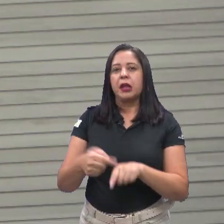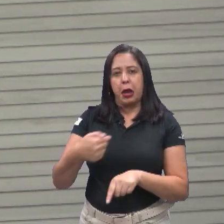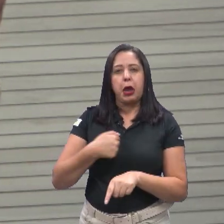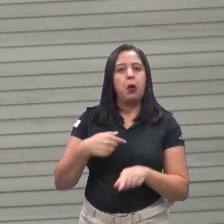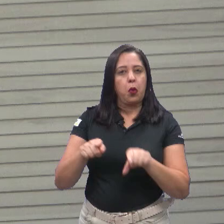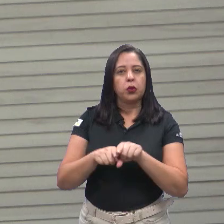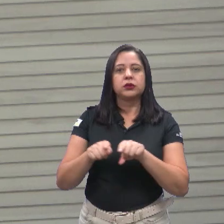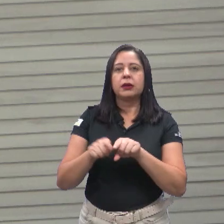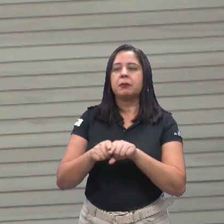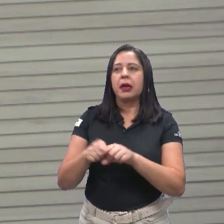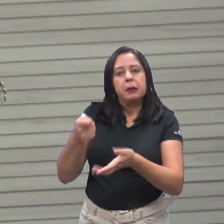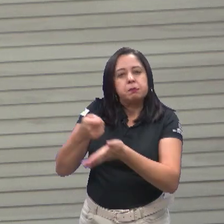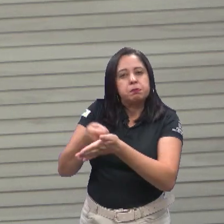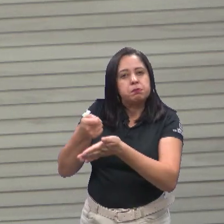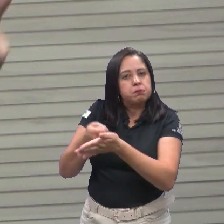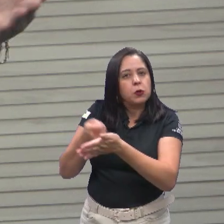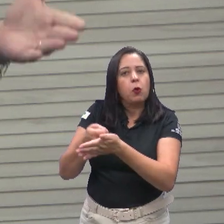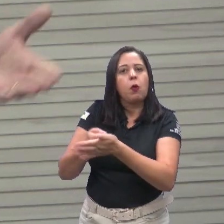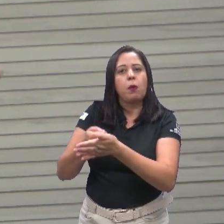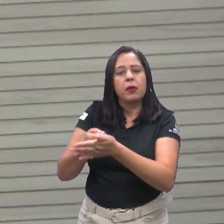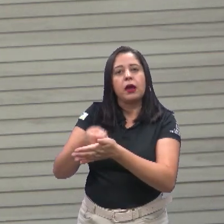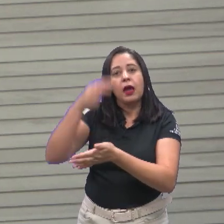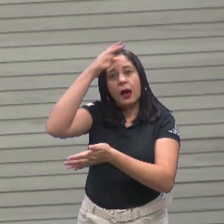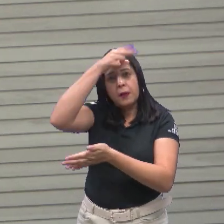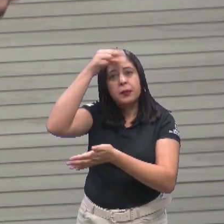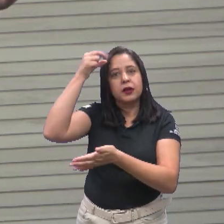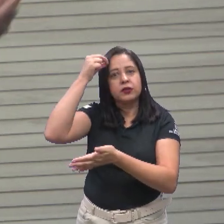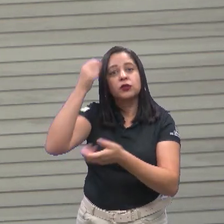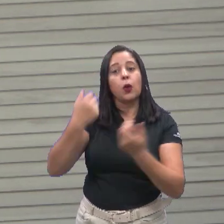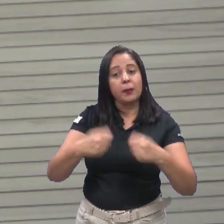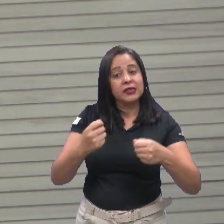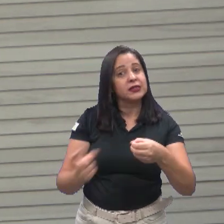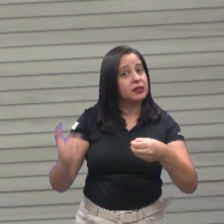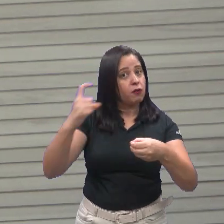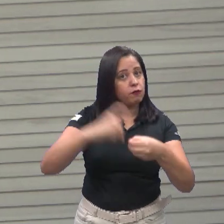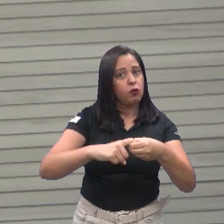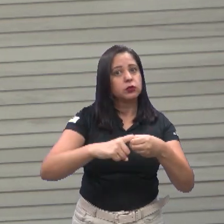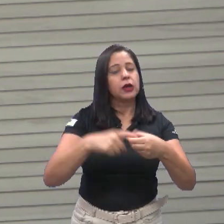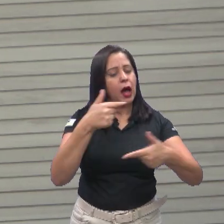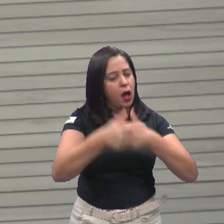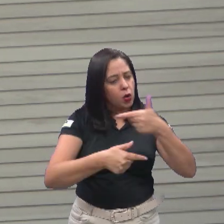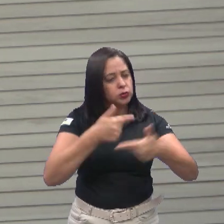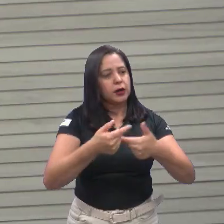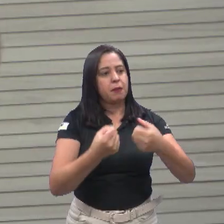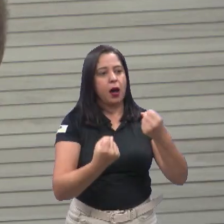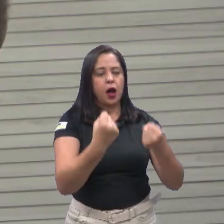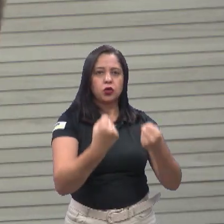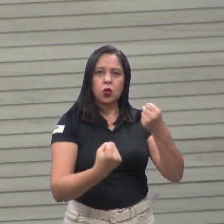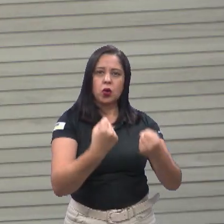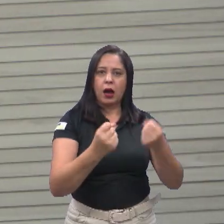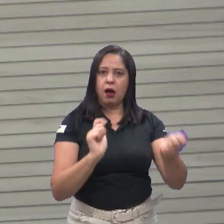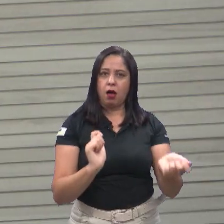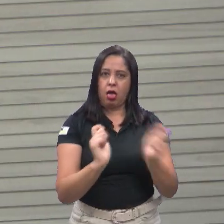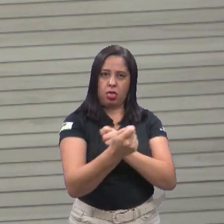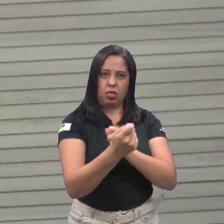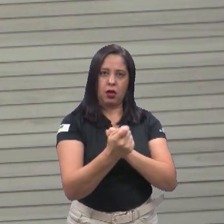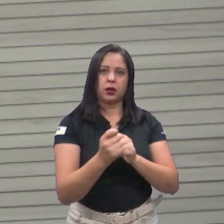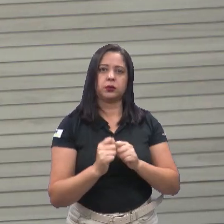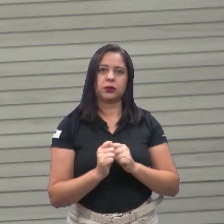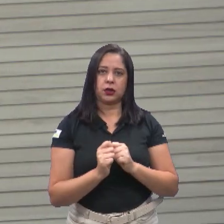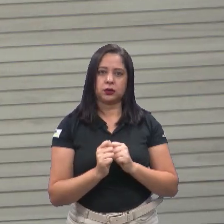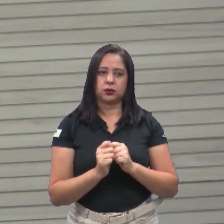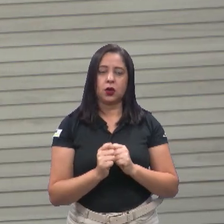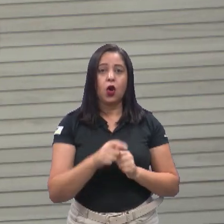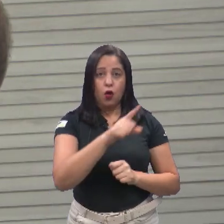o posicionamento da prefeitura para que realmente possa voltar e retomar esse serviço tão importante para todos vocês que dependem desse